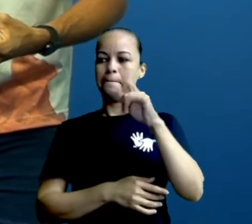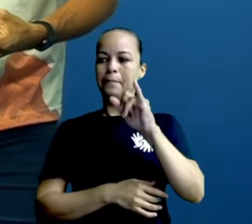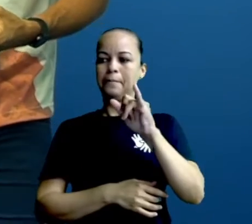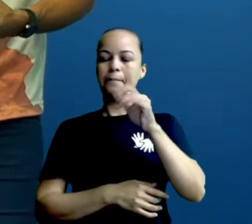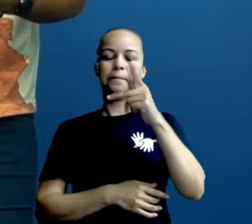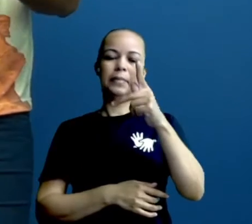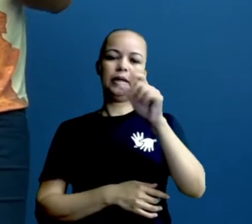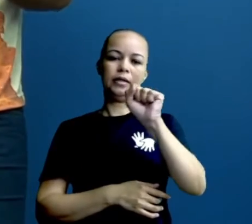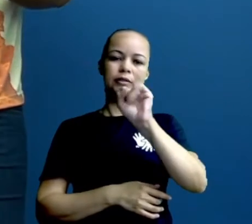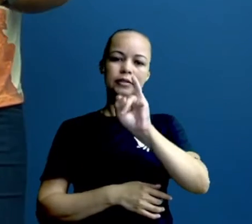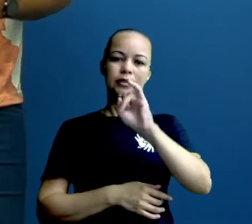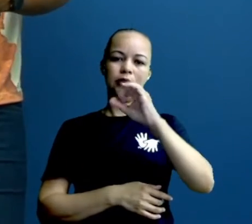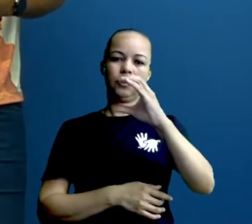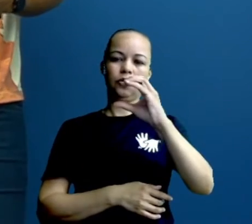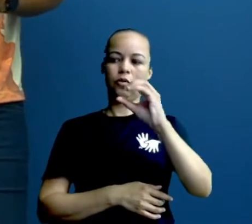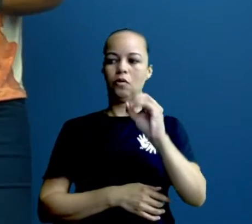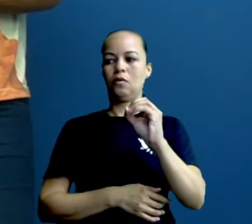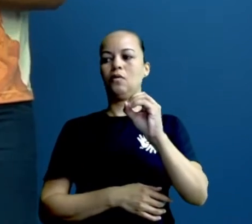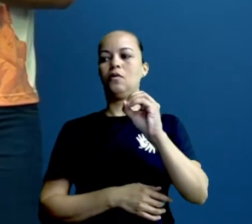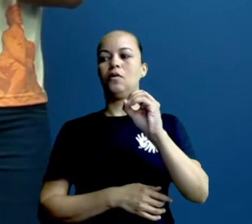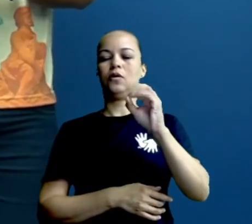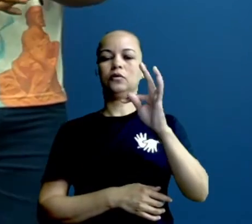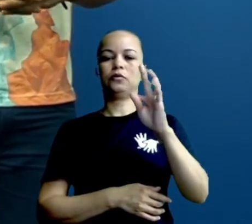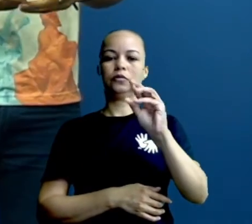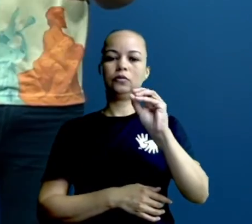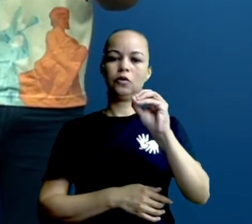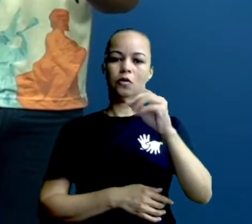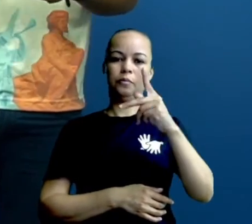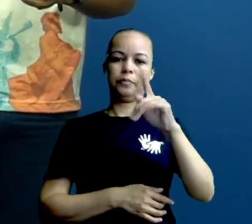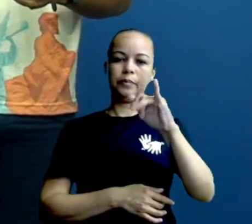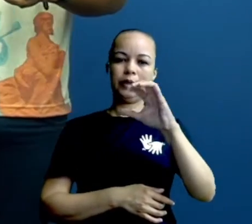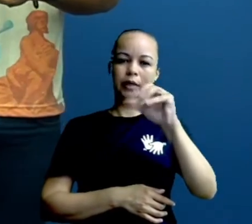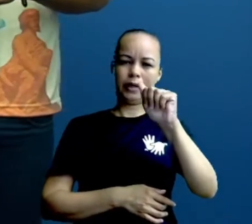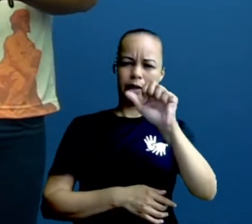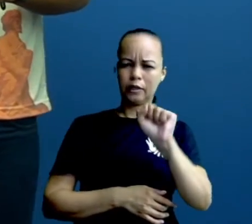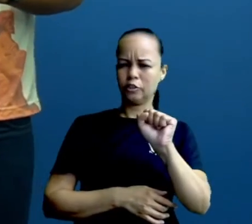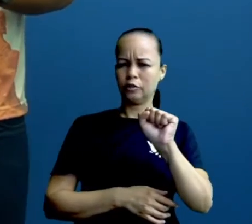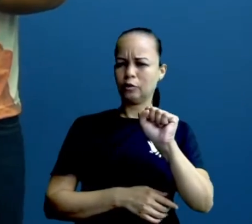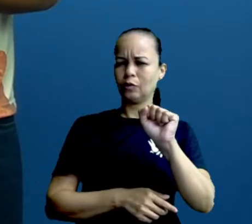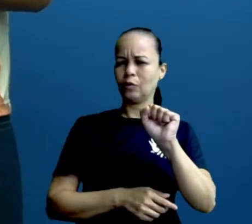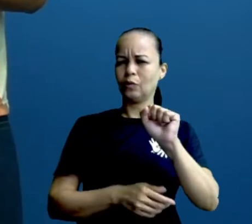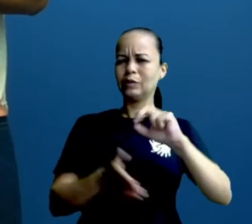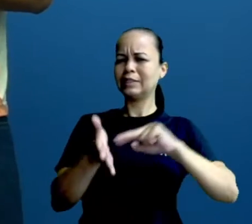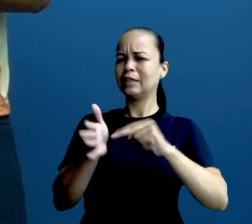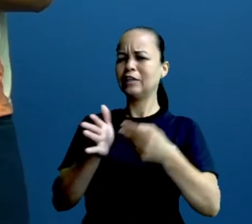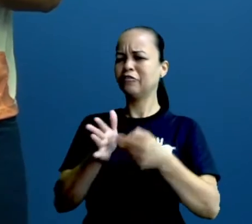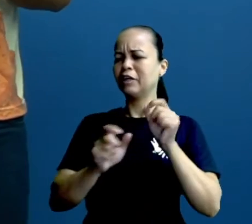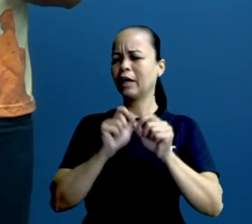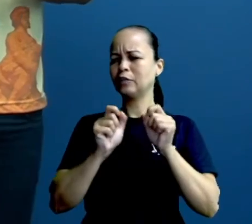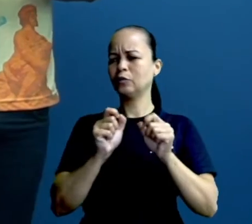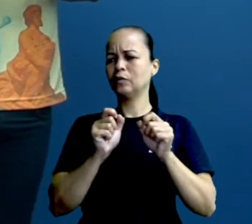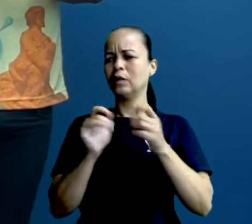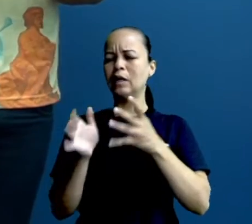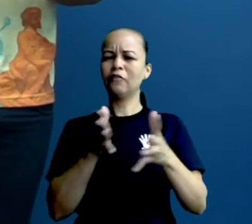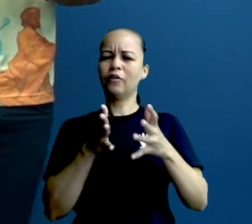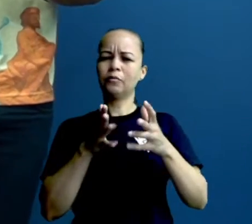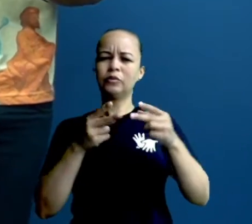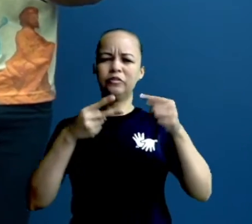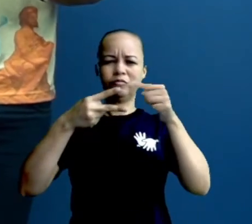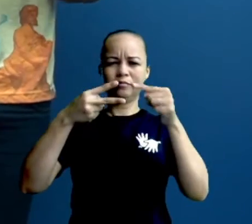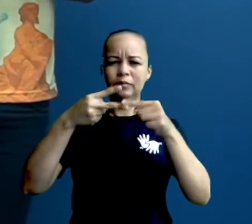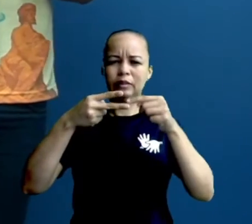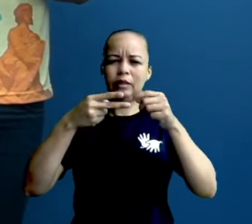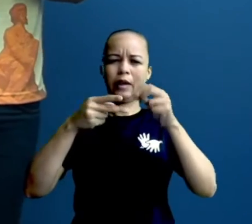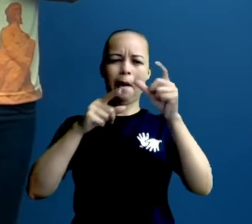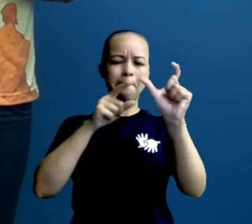psicotrópicas, certo? E você me diria, ô professor, o que significa drogas psicotrópicas? Vamos dividir essa palavrinha aí em duas, tá